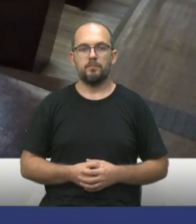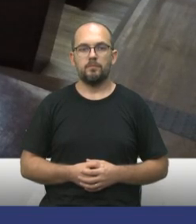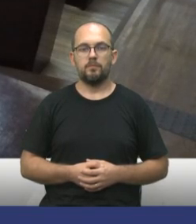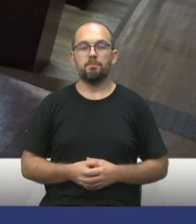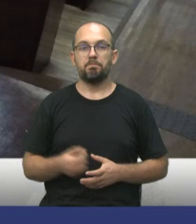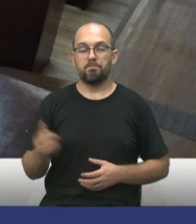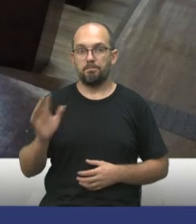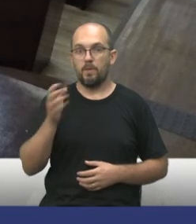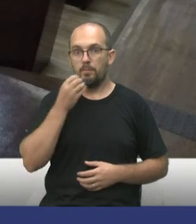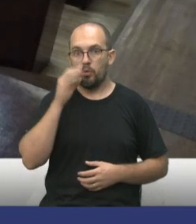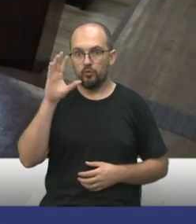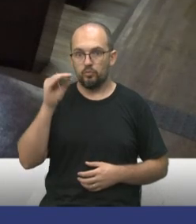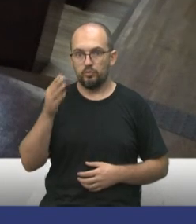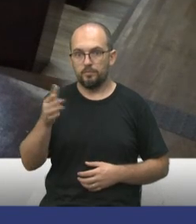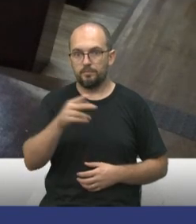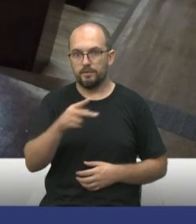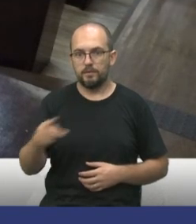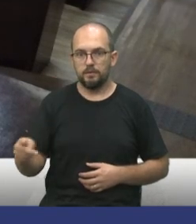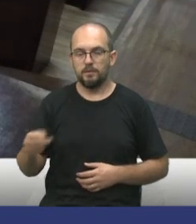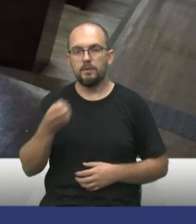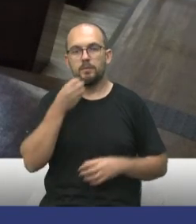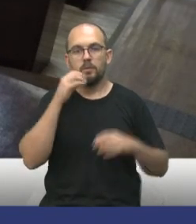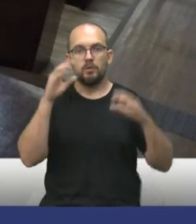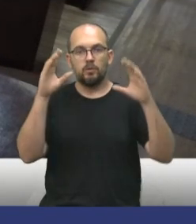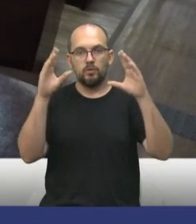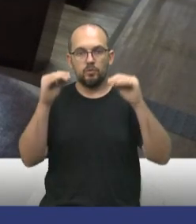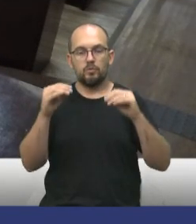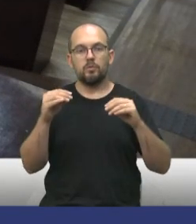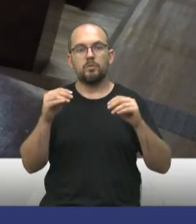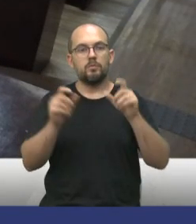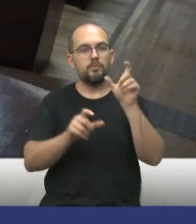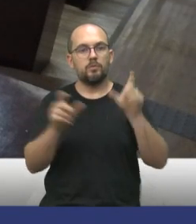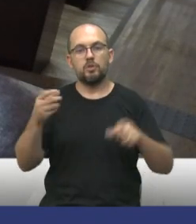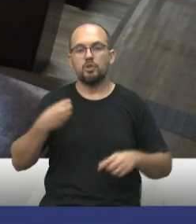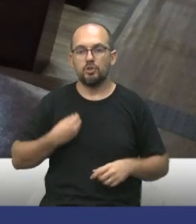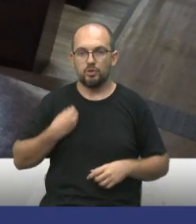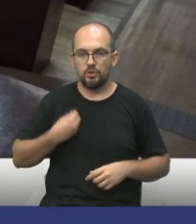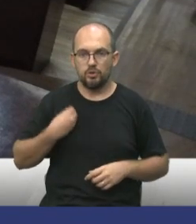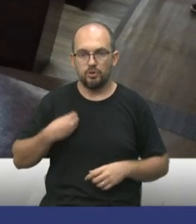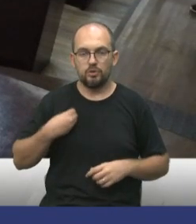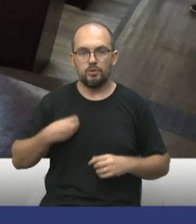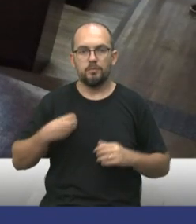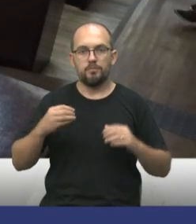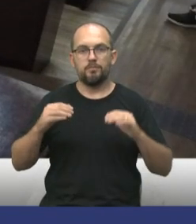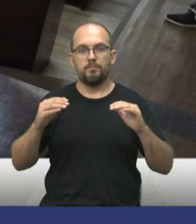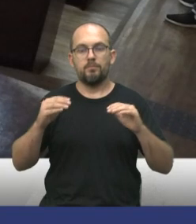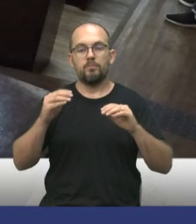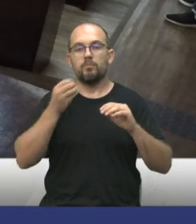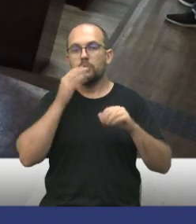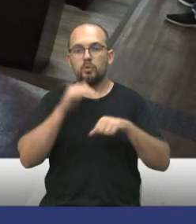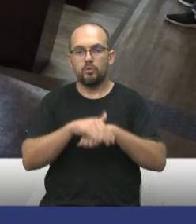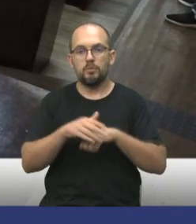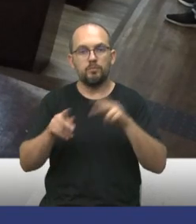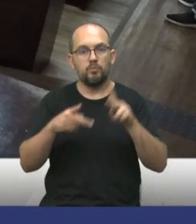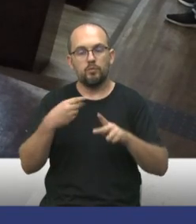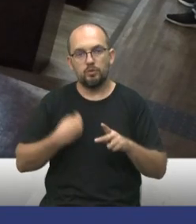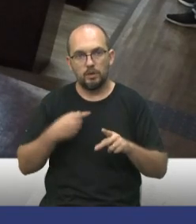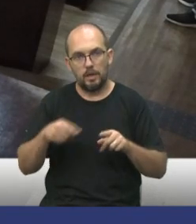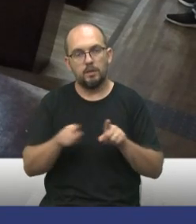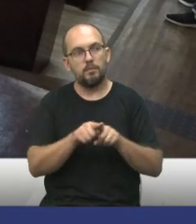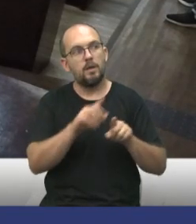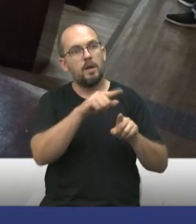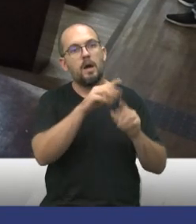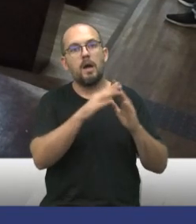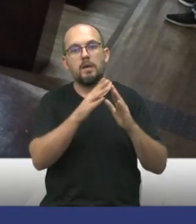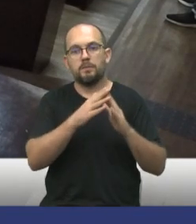Boa noite, senhor presidente, boa noite, autoridades presentes, boa noite, público presente, público que está em casa. Me